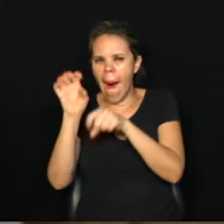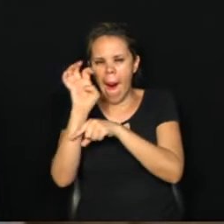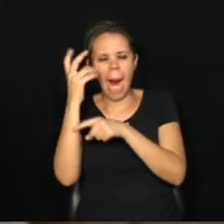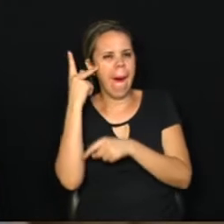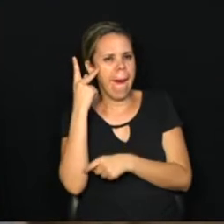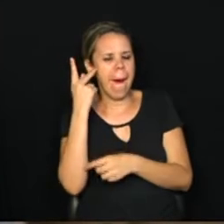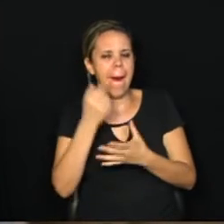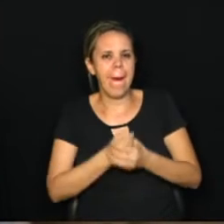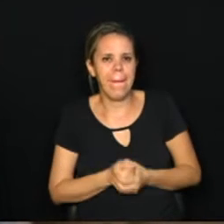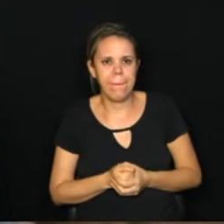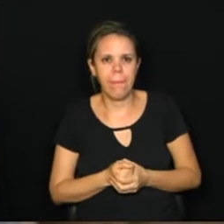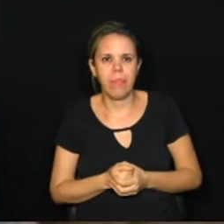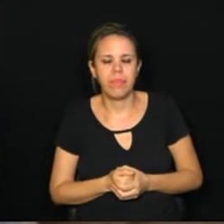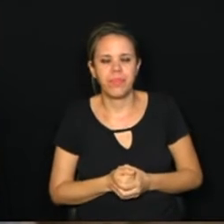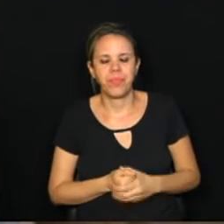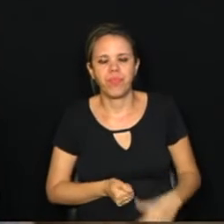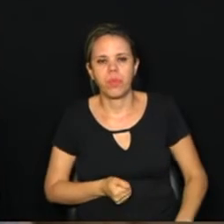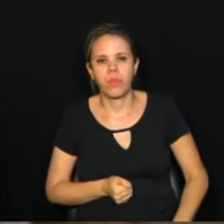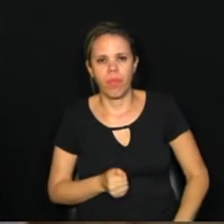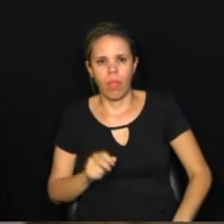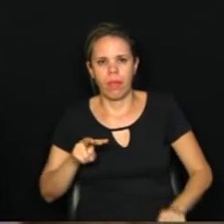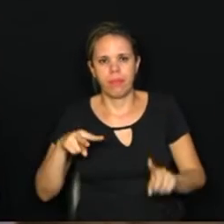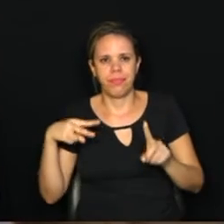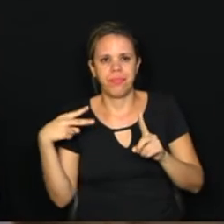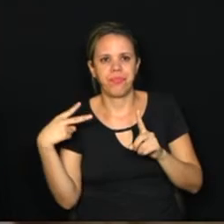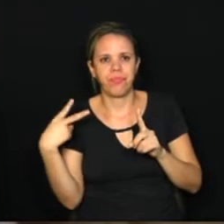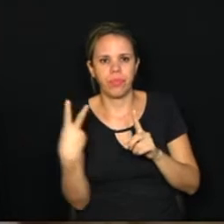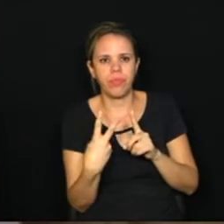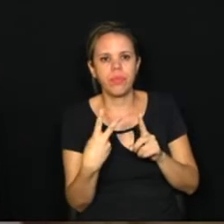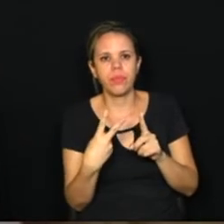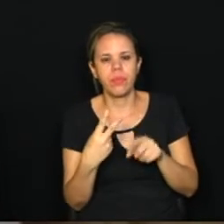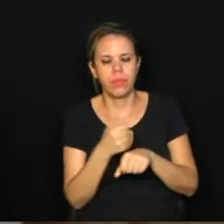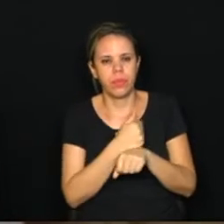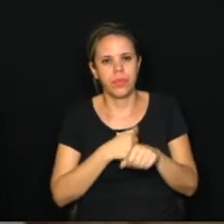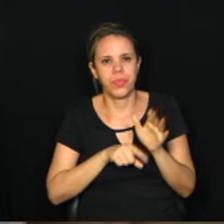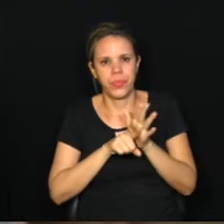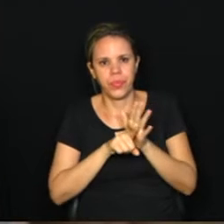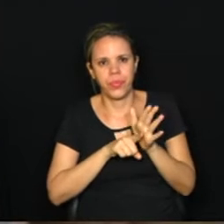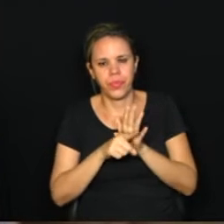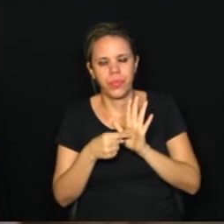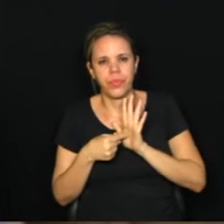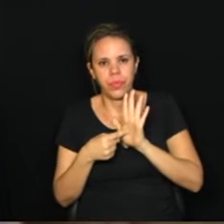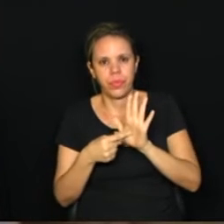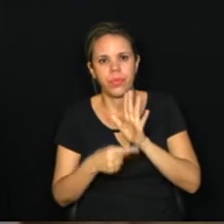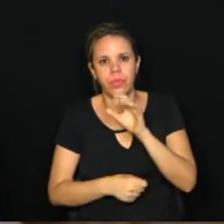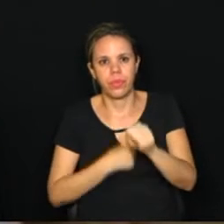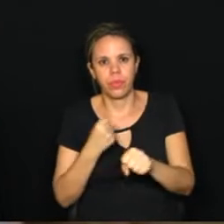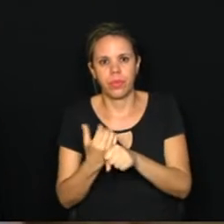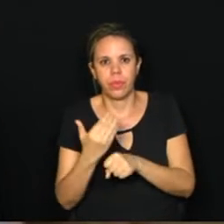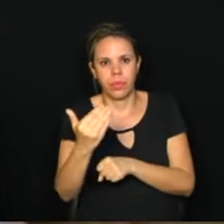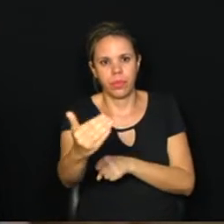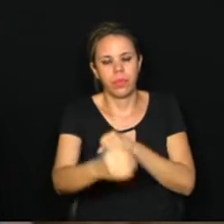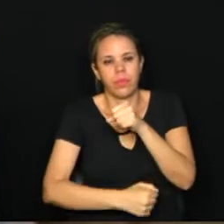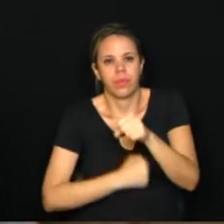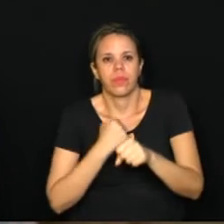Paulo e a perspectiva que alguns pesquisadores têm apontado, inclusive do ano que vem ser um